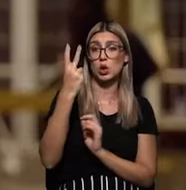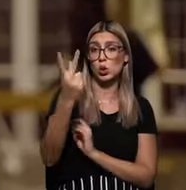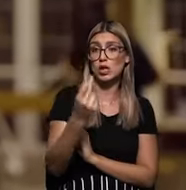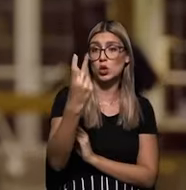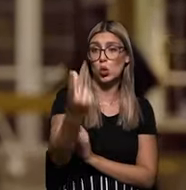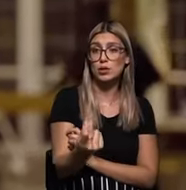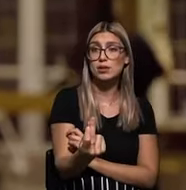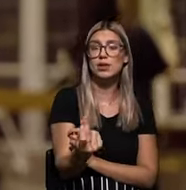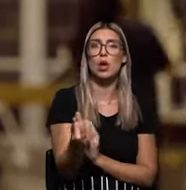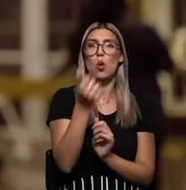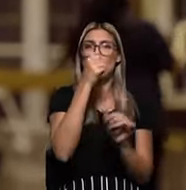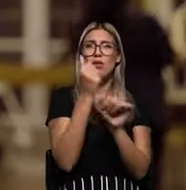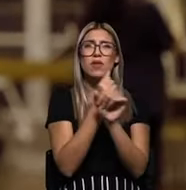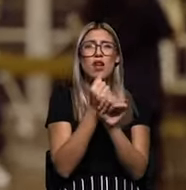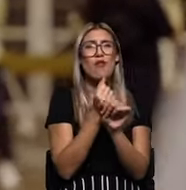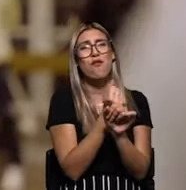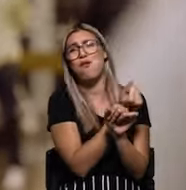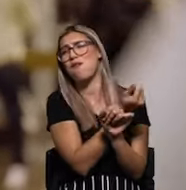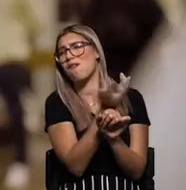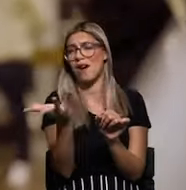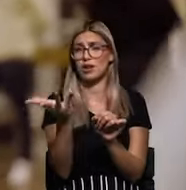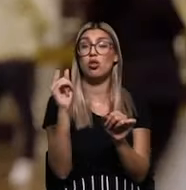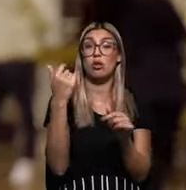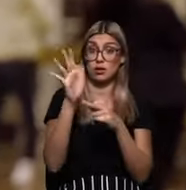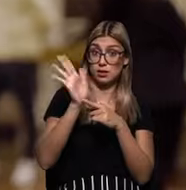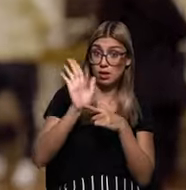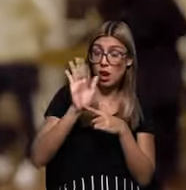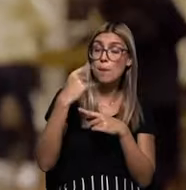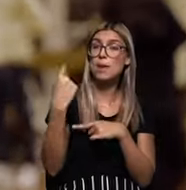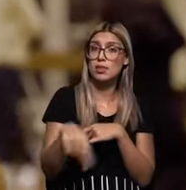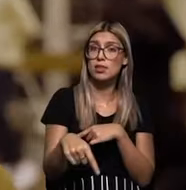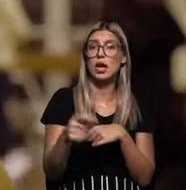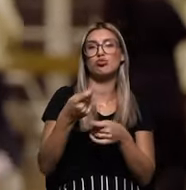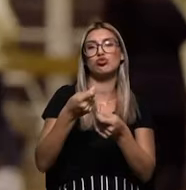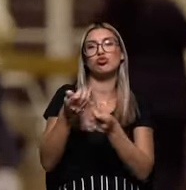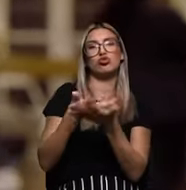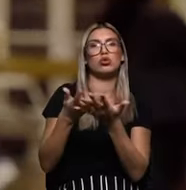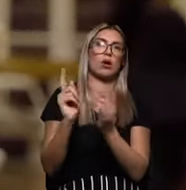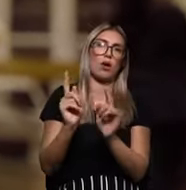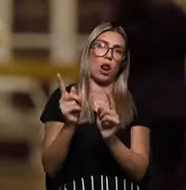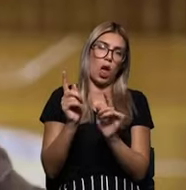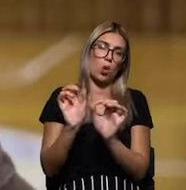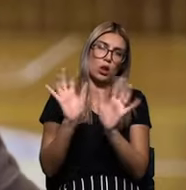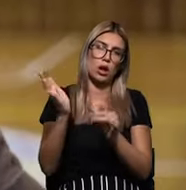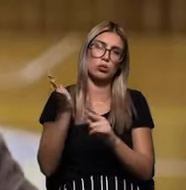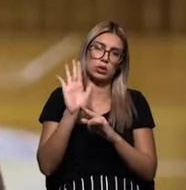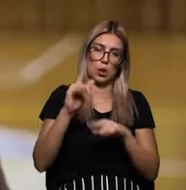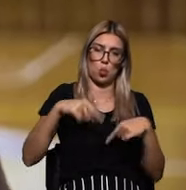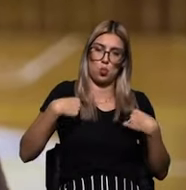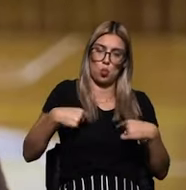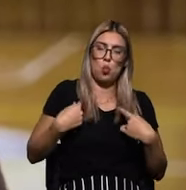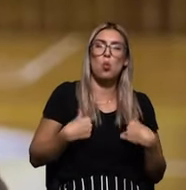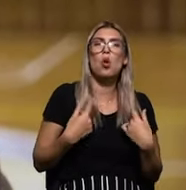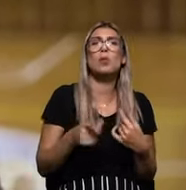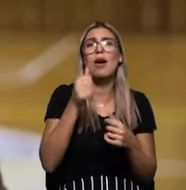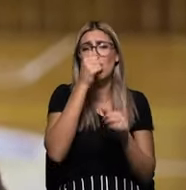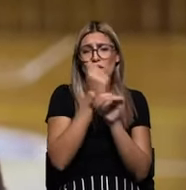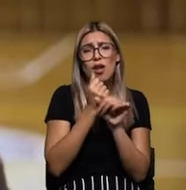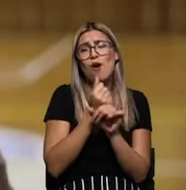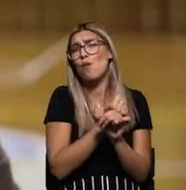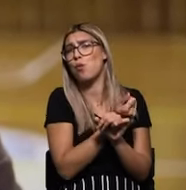de atividades culturais. Tem cinema, cinema não comercial, fora dos circuitos comerciais. E, portanto, tem muita atividade. E